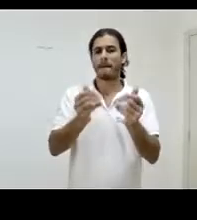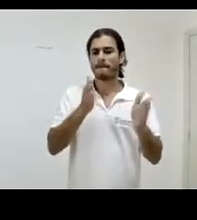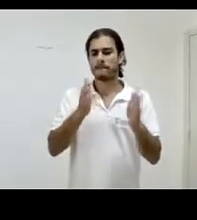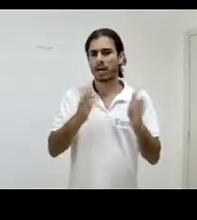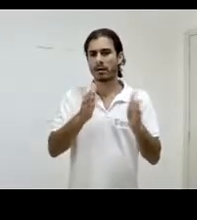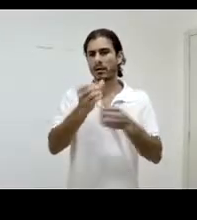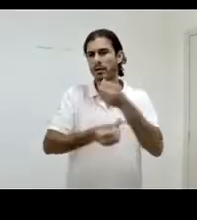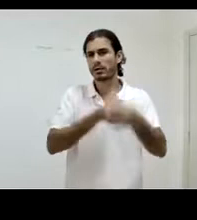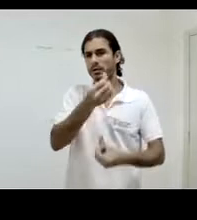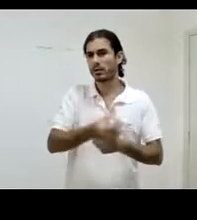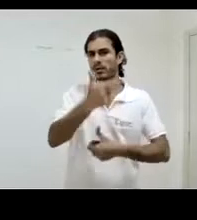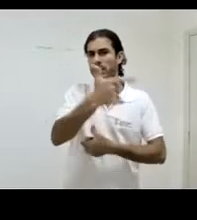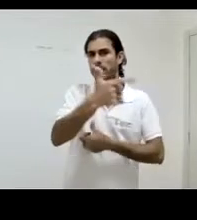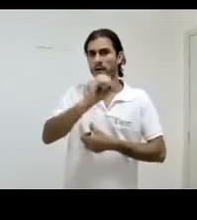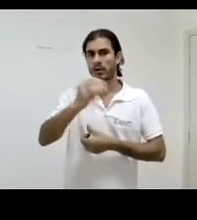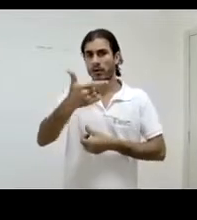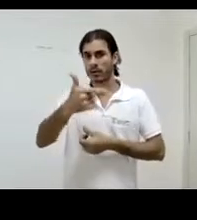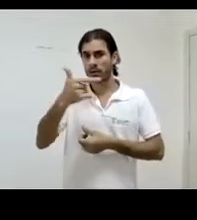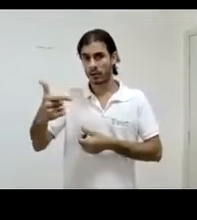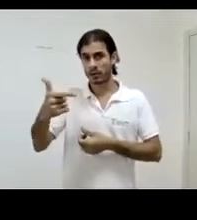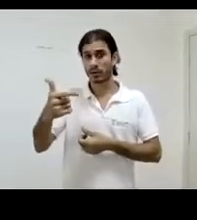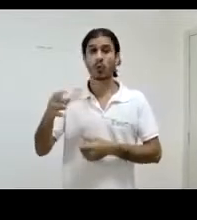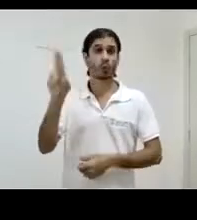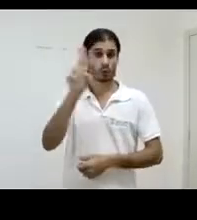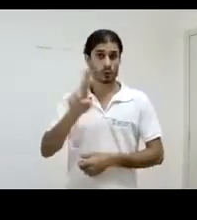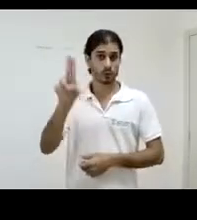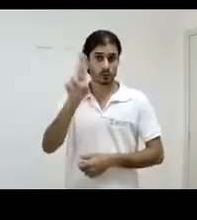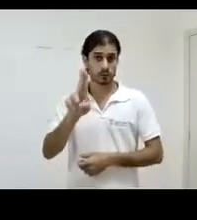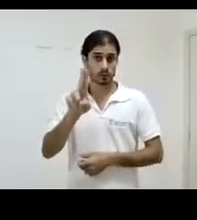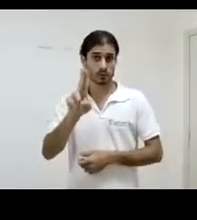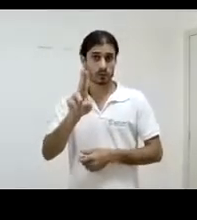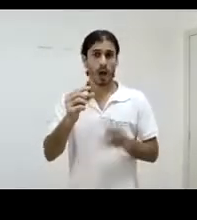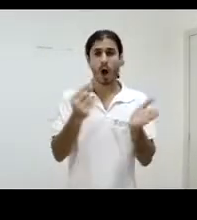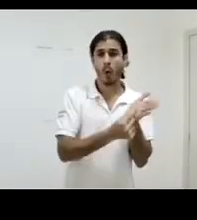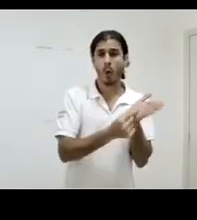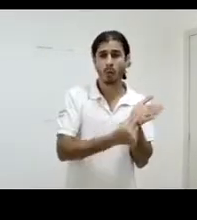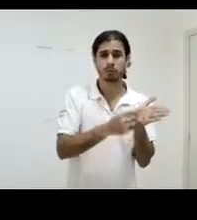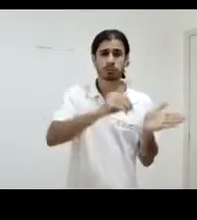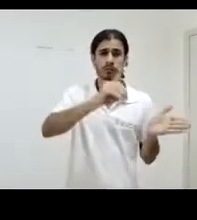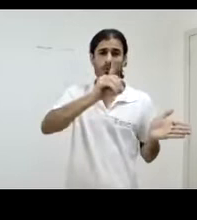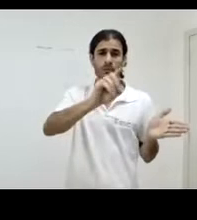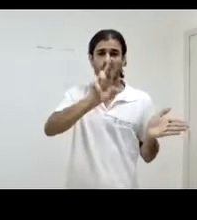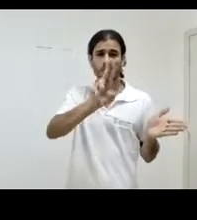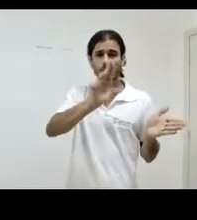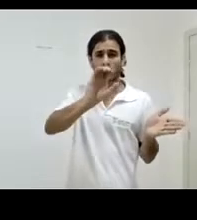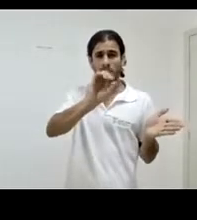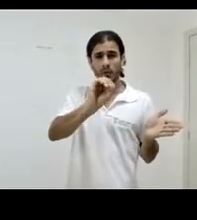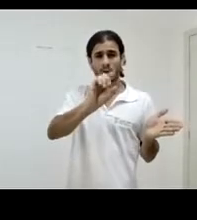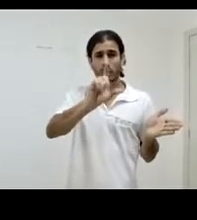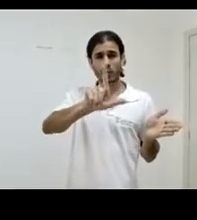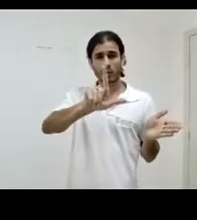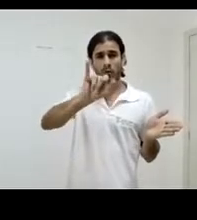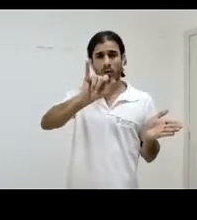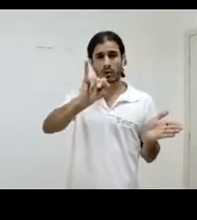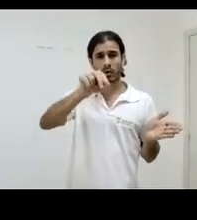usando o Duolingo nas aulas de inglês para uma turma de informática da segunda série do curso técnico, né, integrado ao médio, que